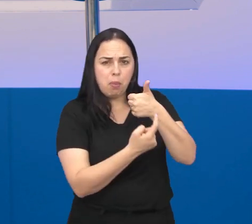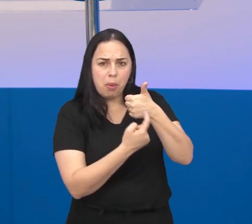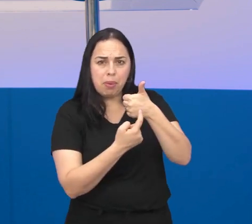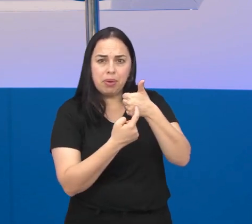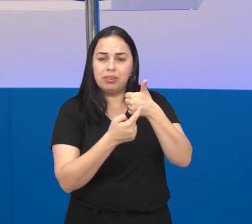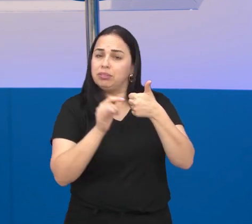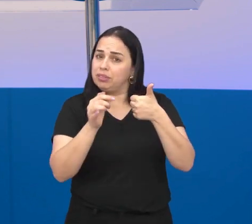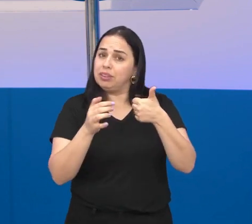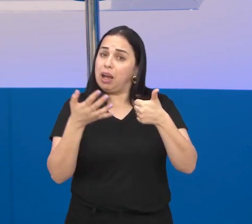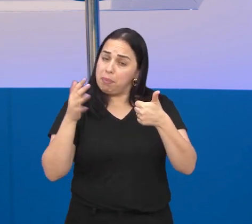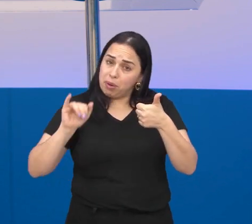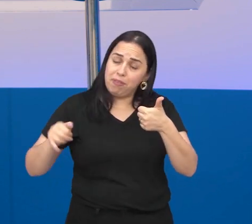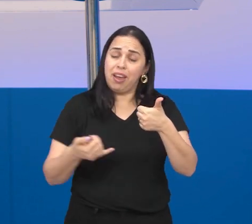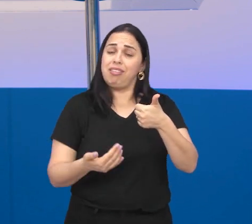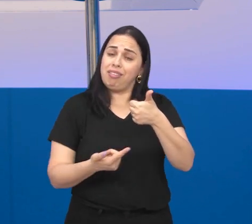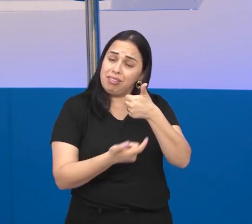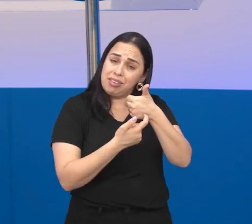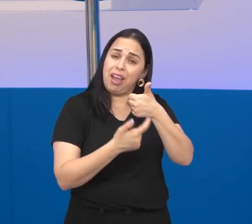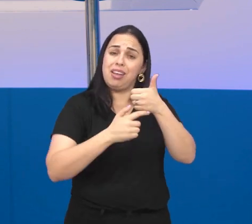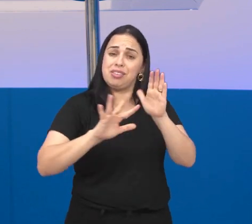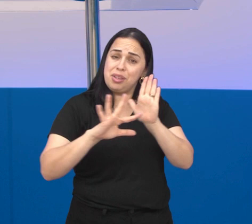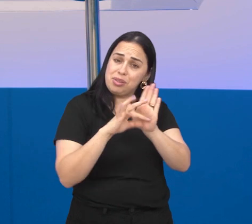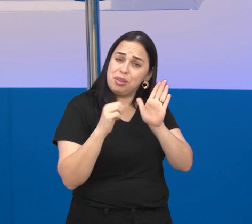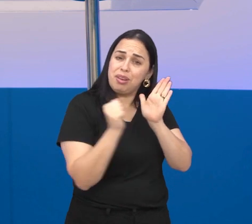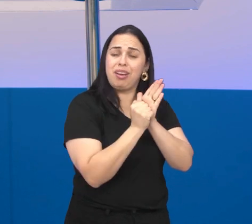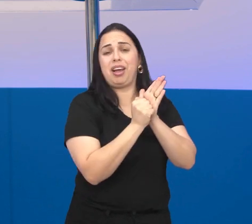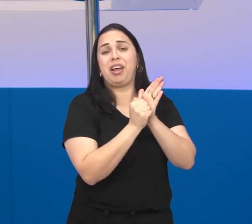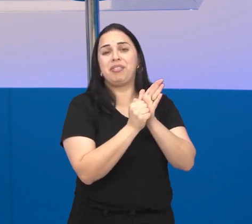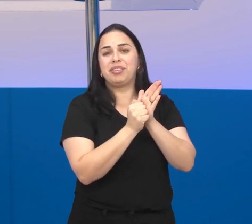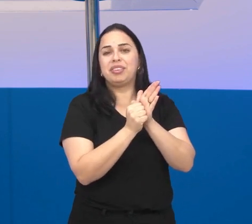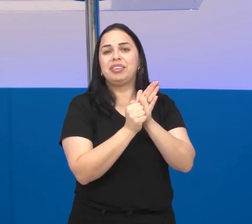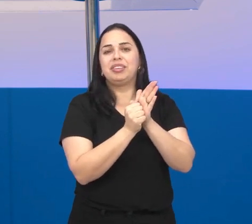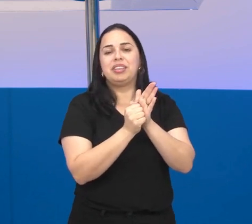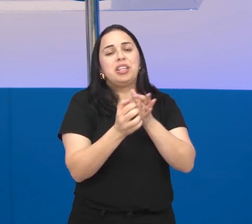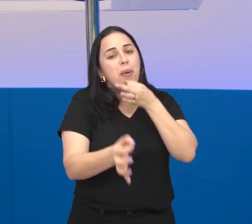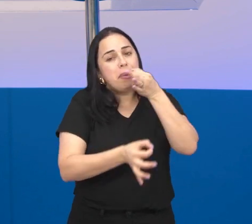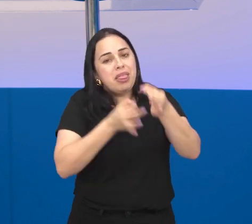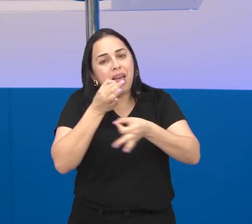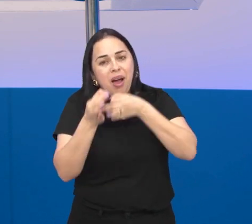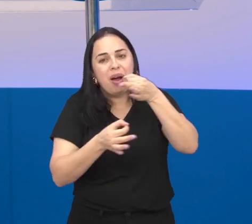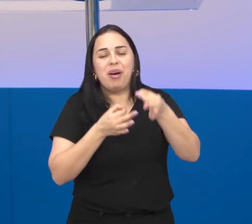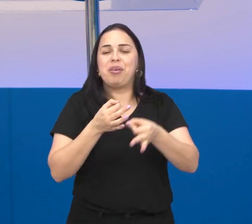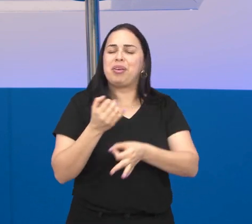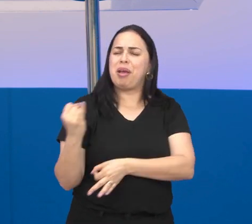sociais. Então, se você ainda não segue a gente, vai lá, se inscreve nos nossos canais